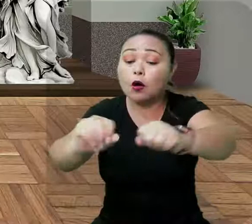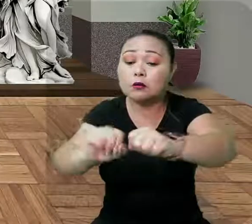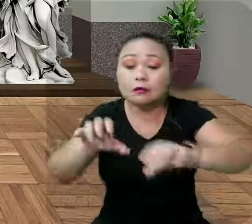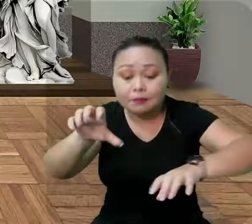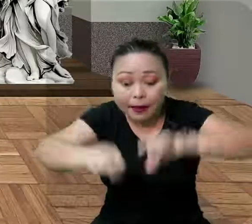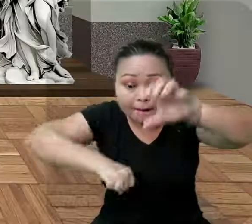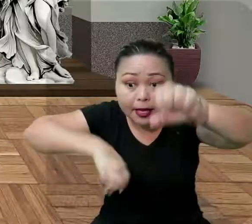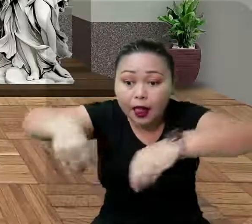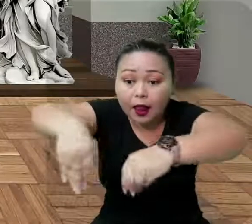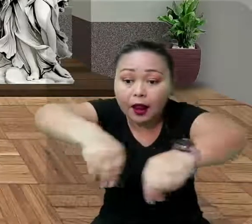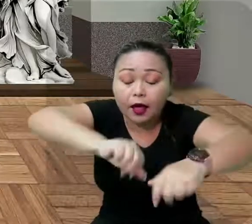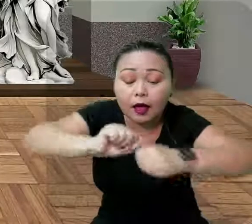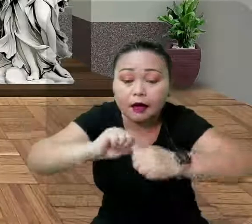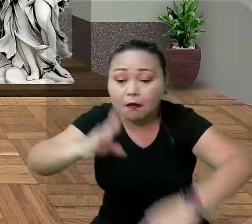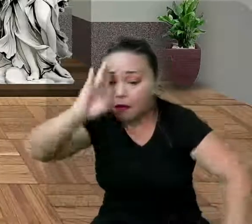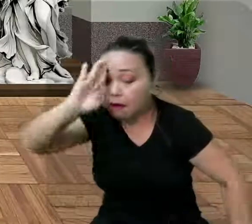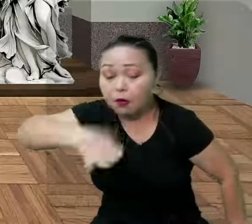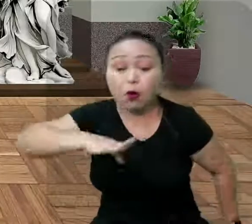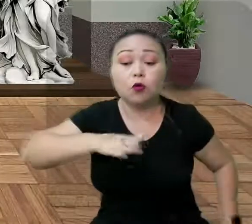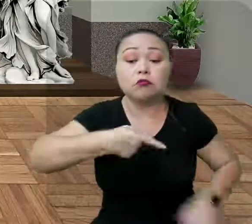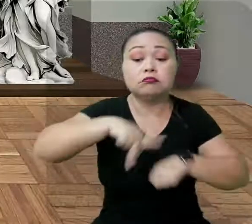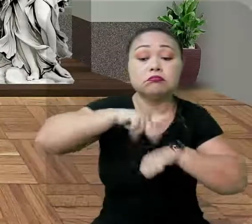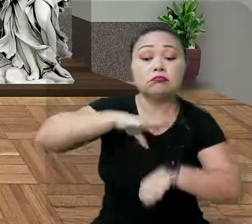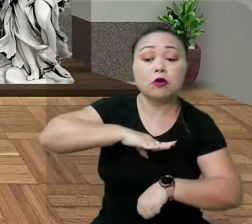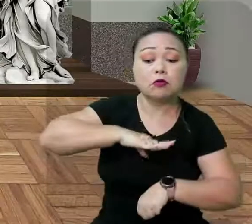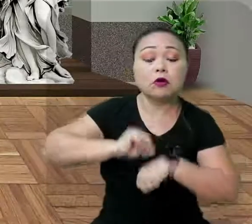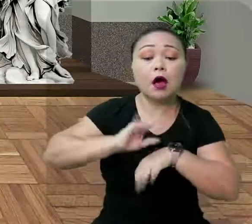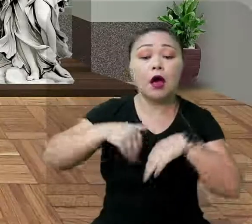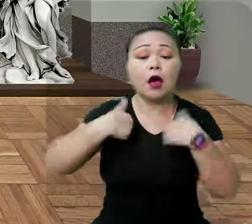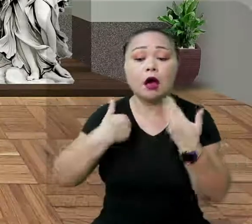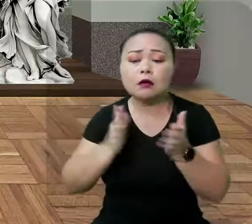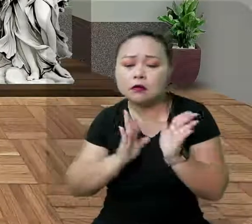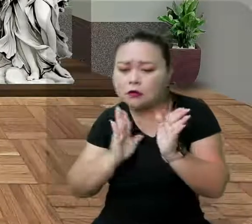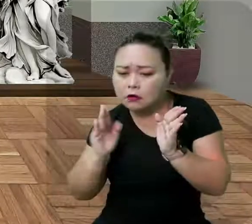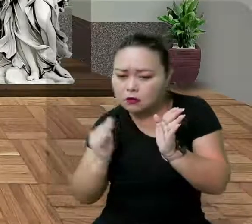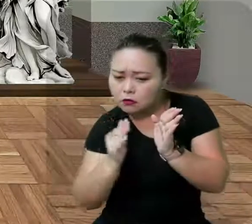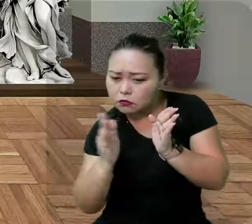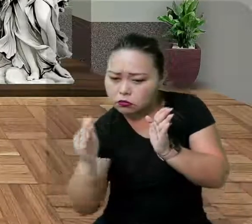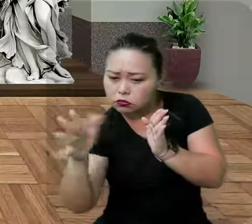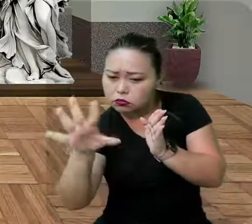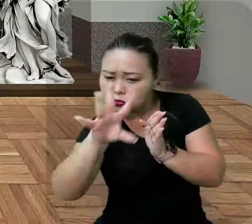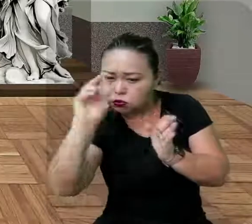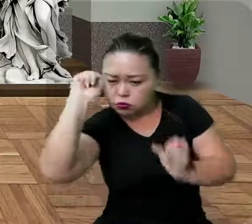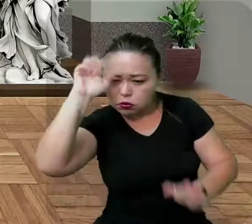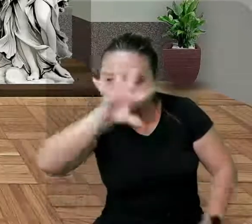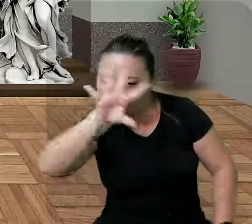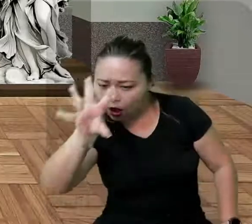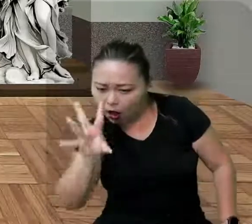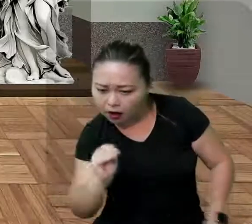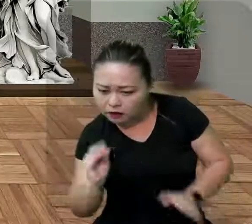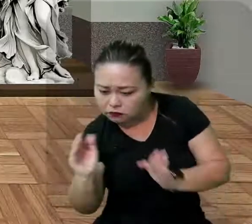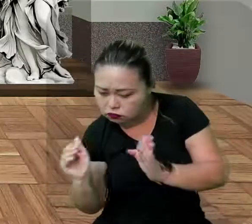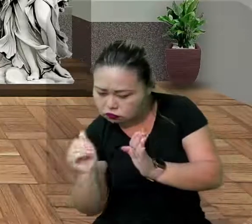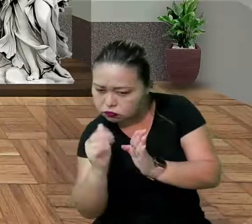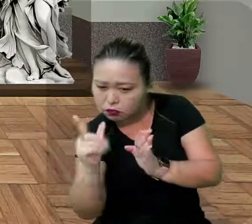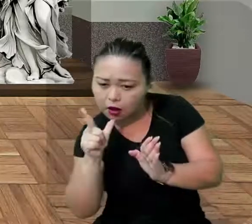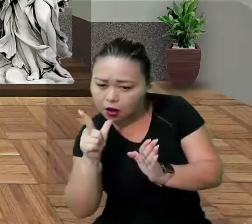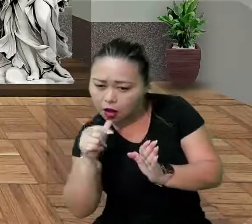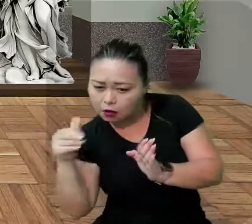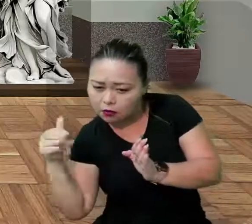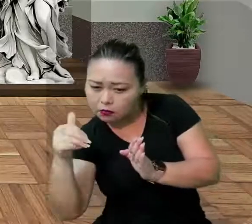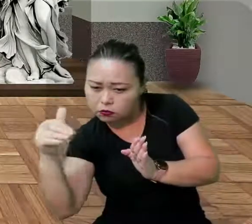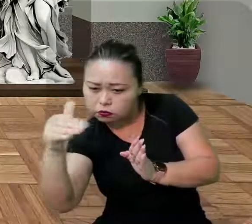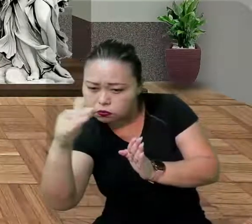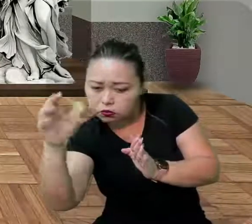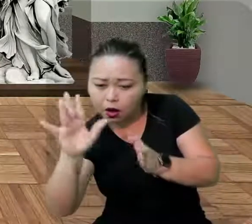dominam essas falando a polícia portuguesa então ao contornar todo o continente Africano e também